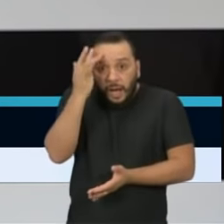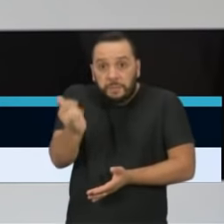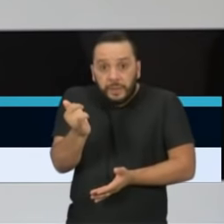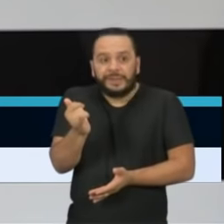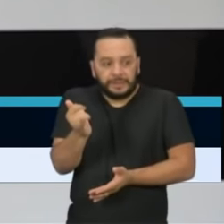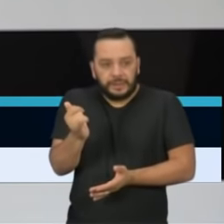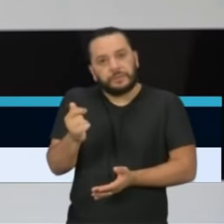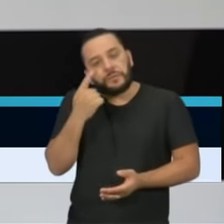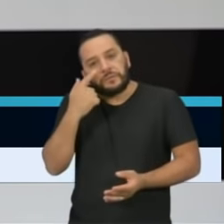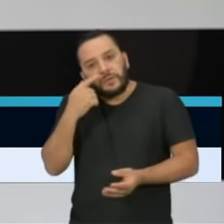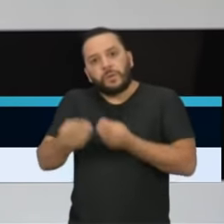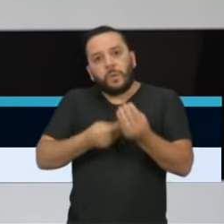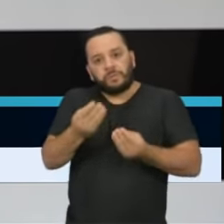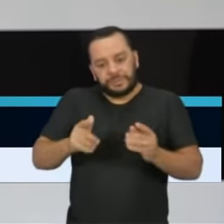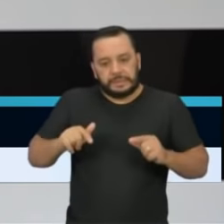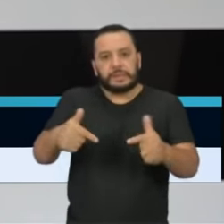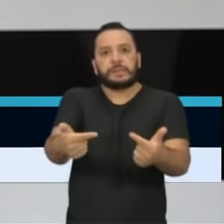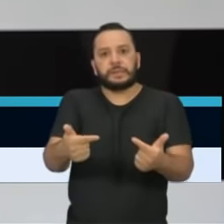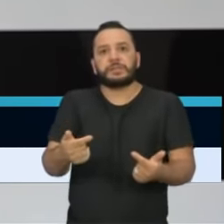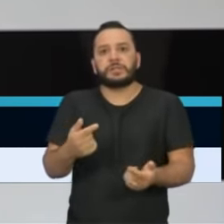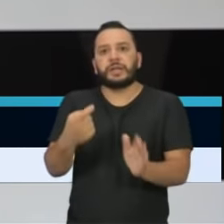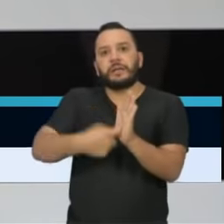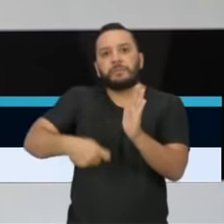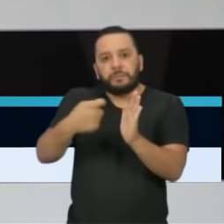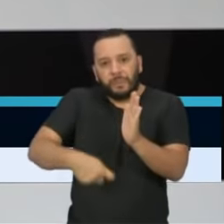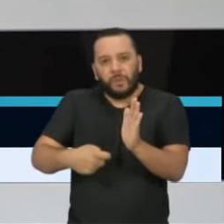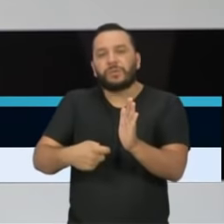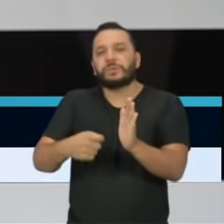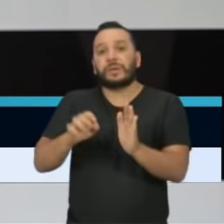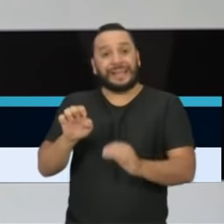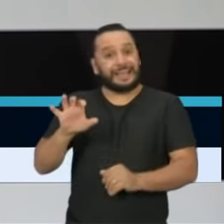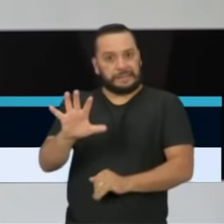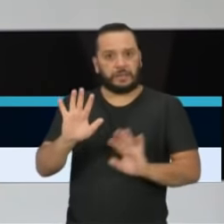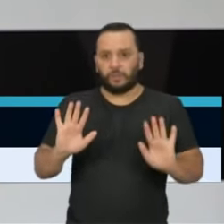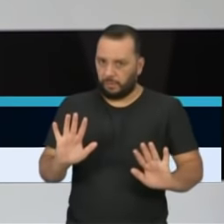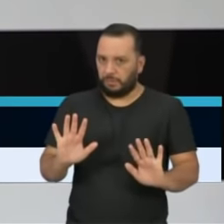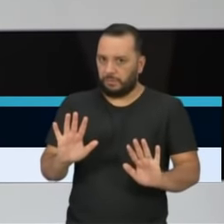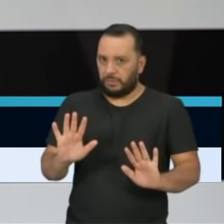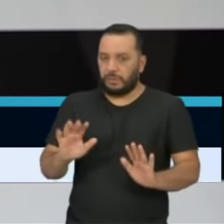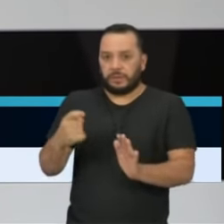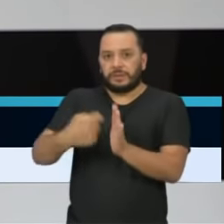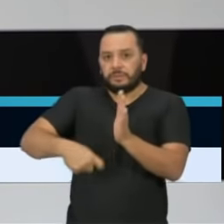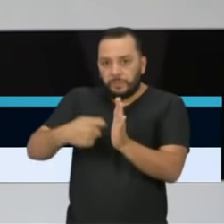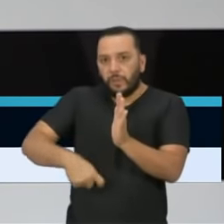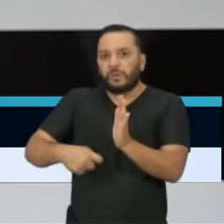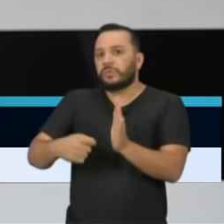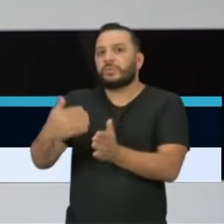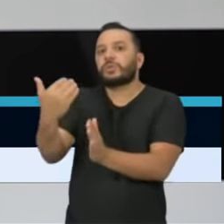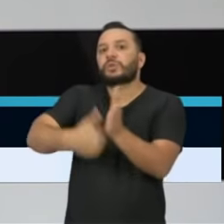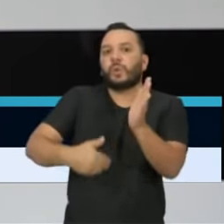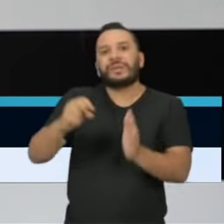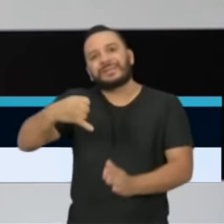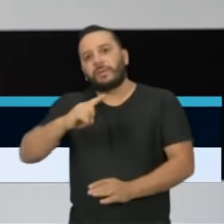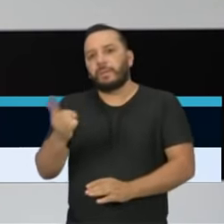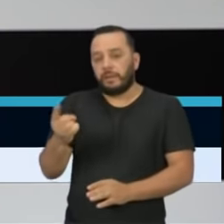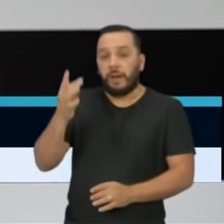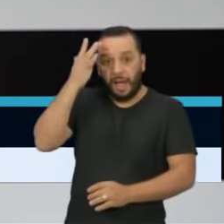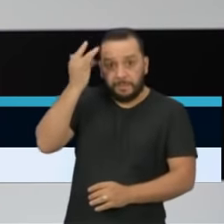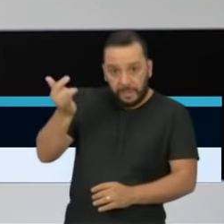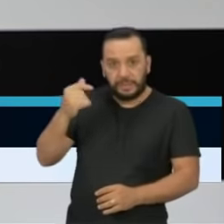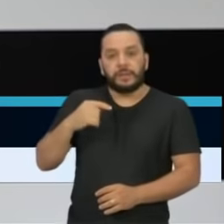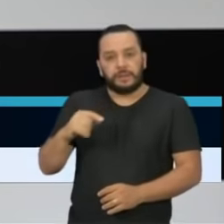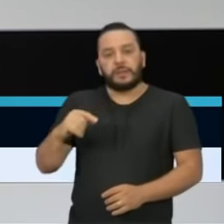o que faremos do ponto de vista dos impostos estaduais. Portanto, amanhã, às 12h30, na coletiva que será